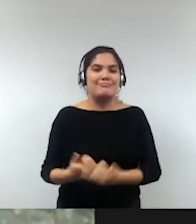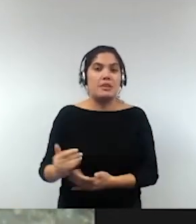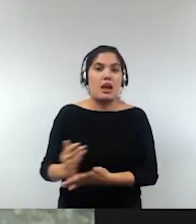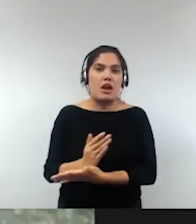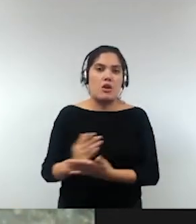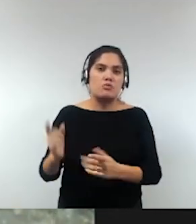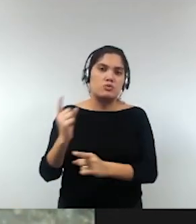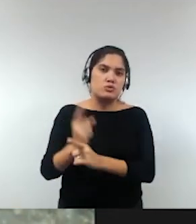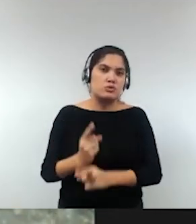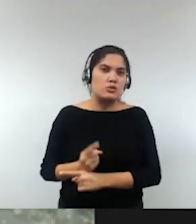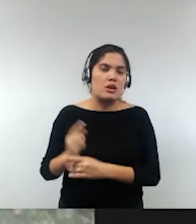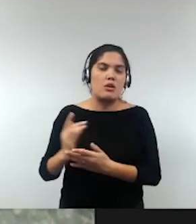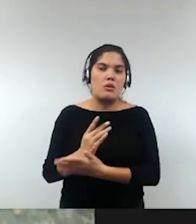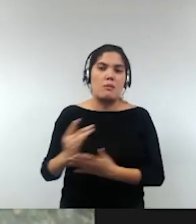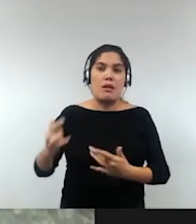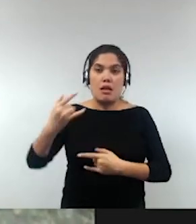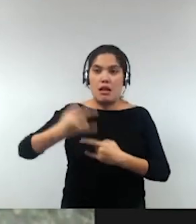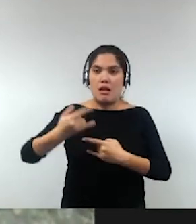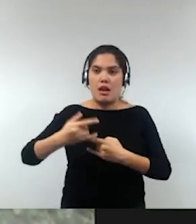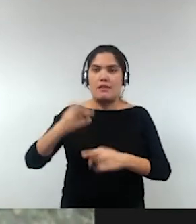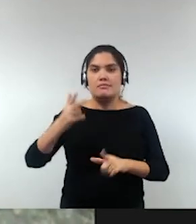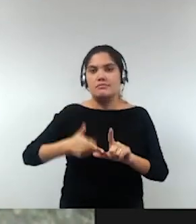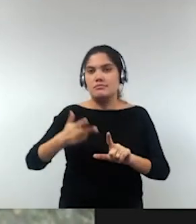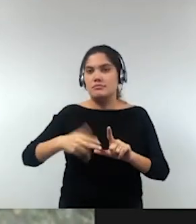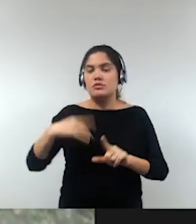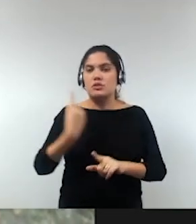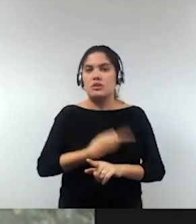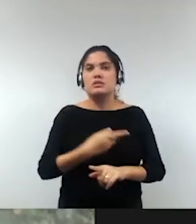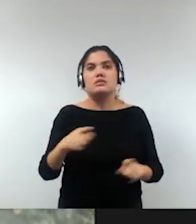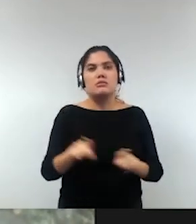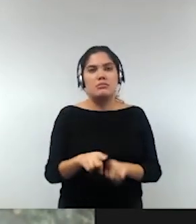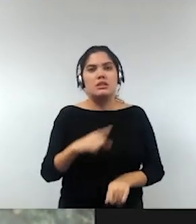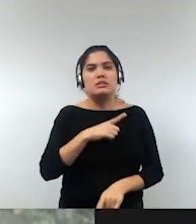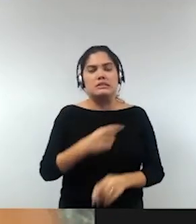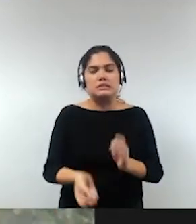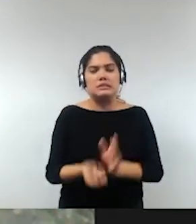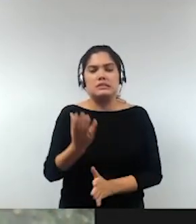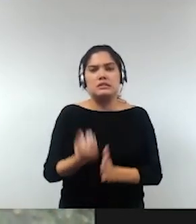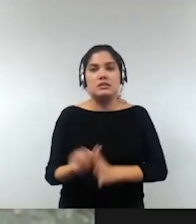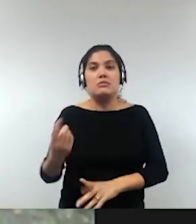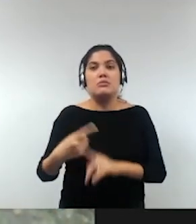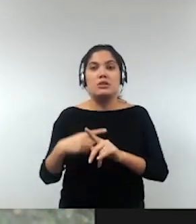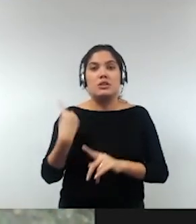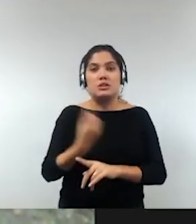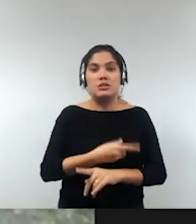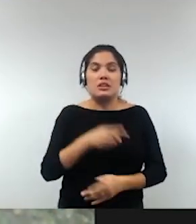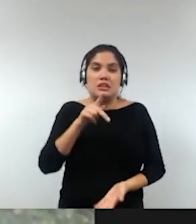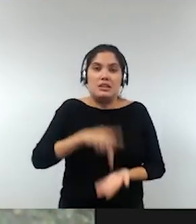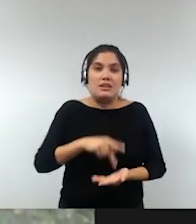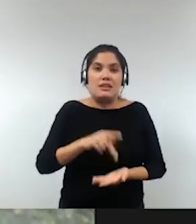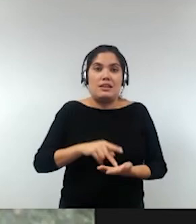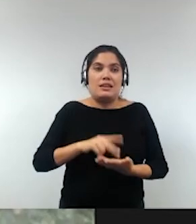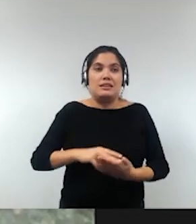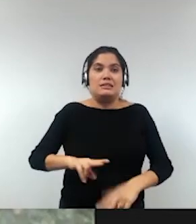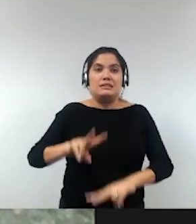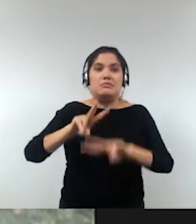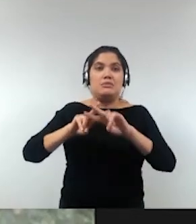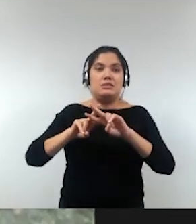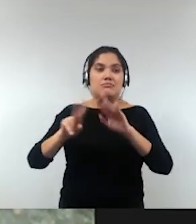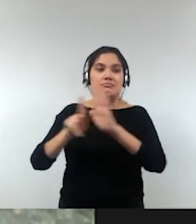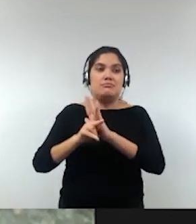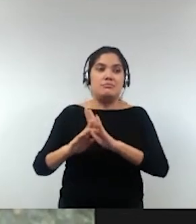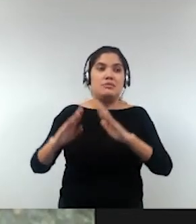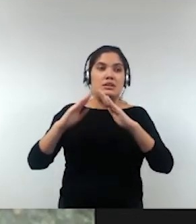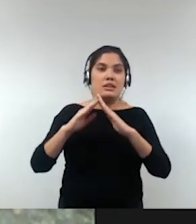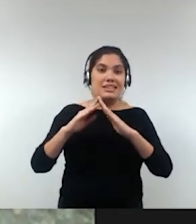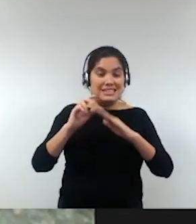alguns encontros, algumas lives, eu comento. Também a gente está tendo muita produção porque estamos todos, na verdade, em prisão domiciliar, né? Porque